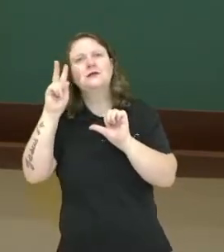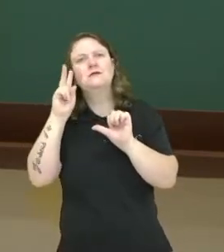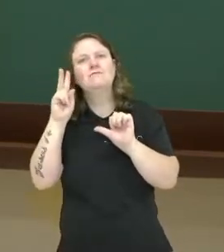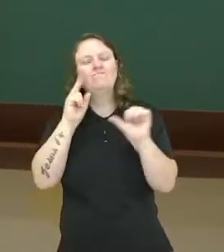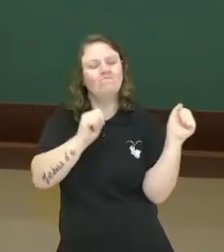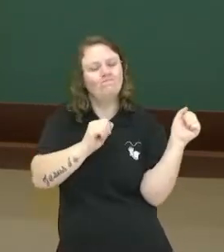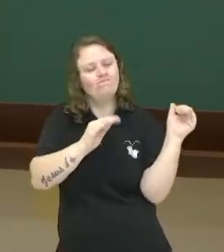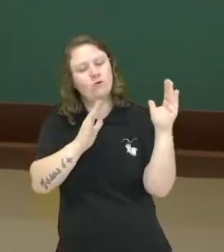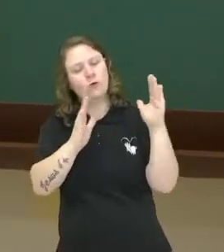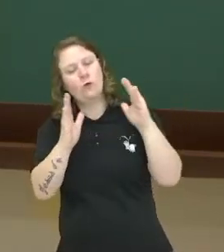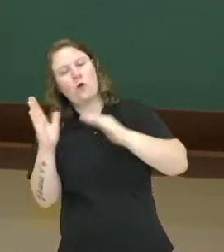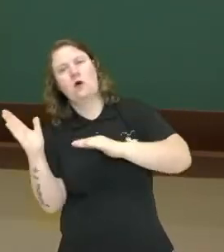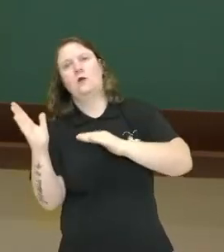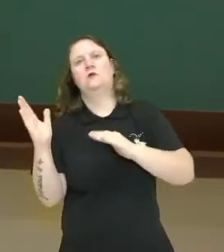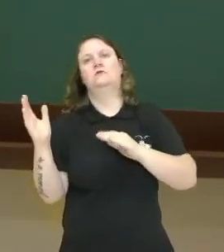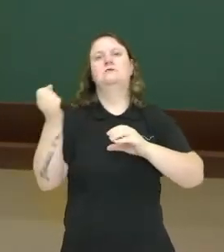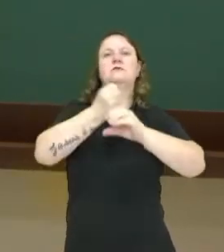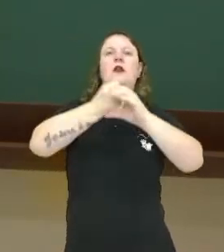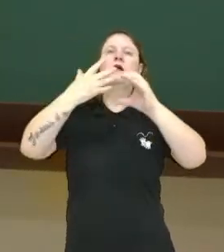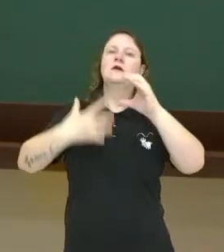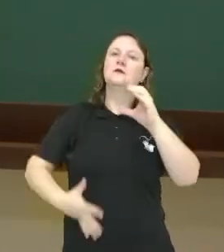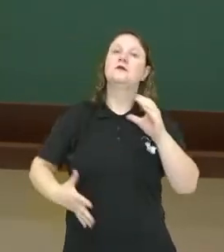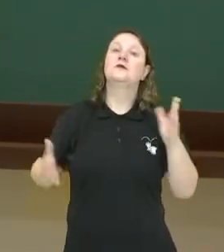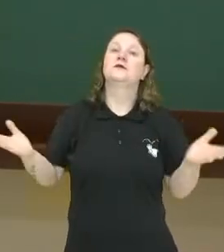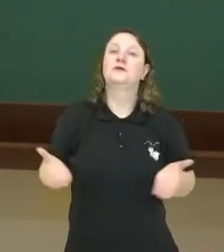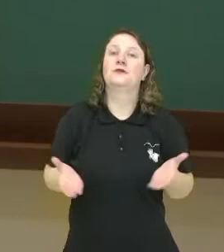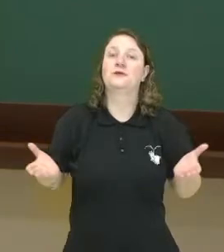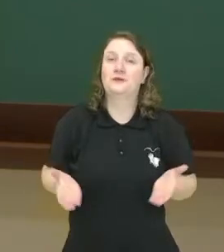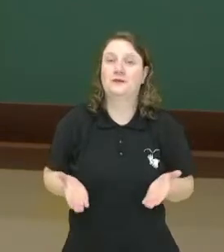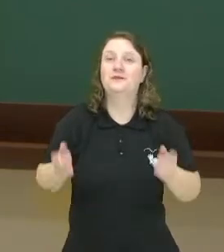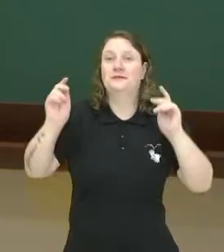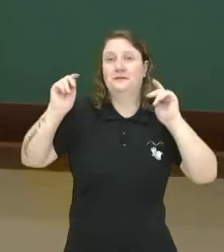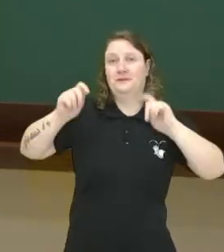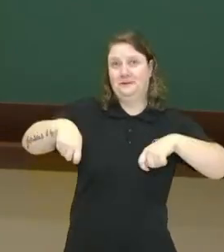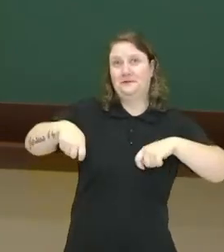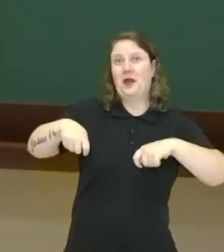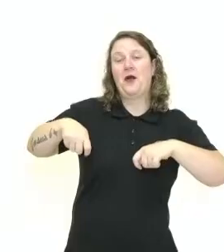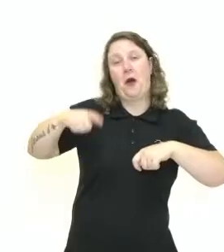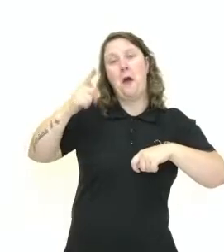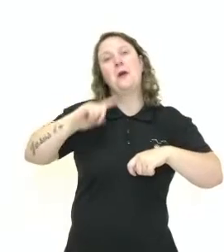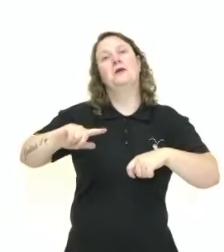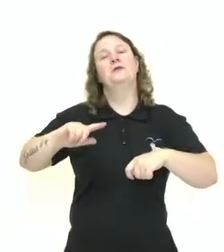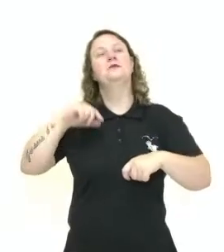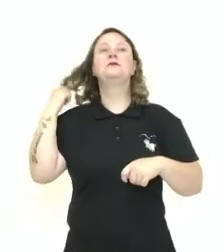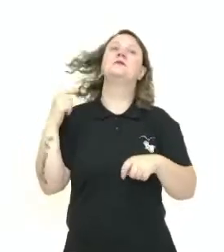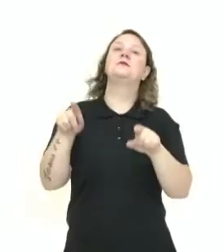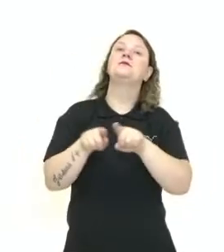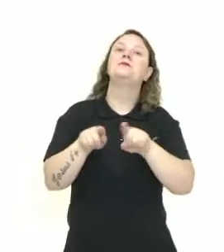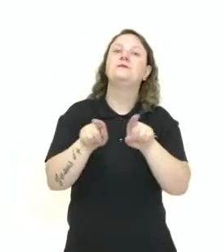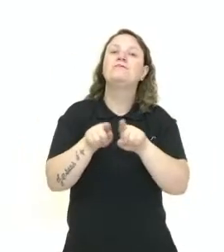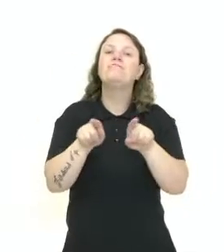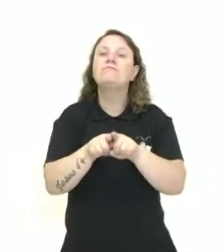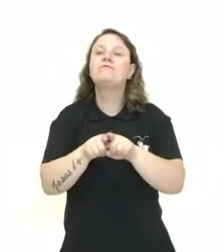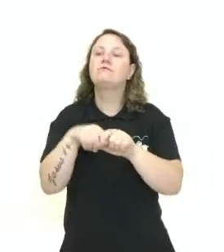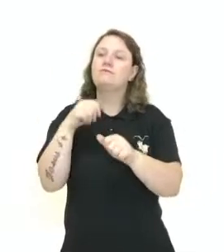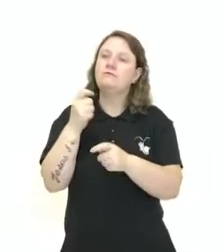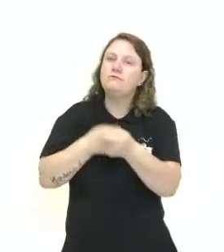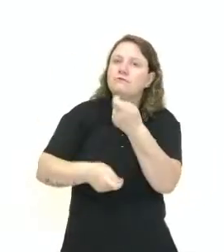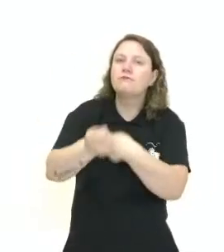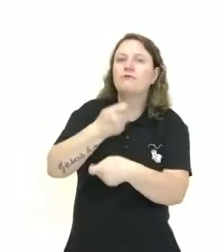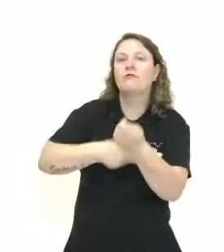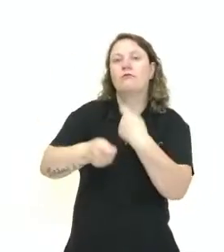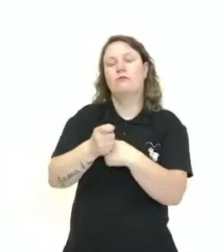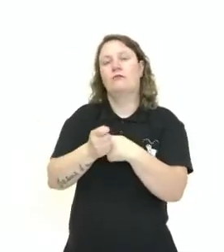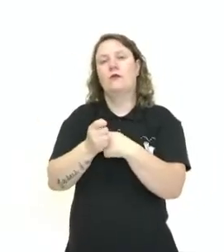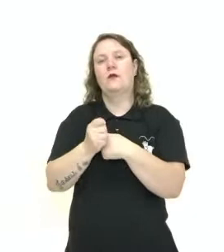às características atuais do país, né? Então a gente vai ter hoje, ela emergiu como a maior economia de crescimento mais